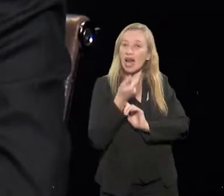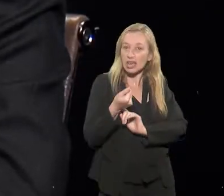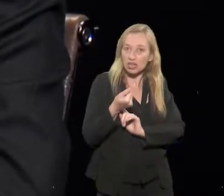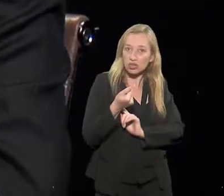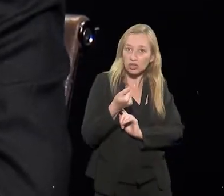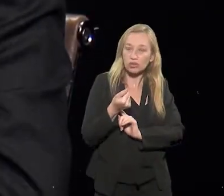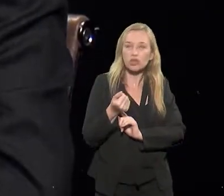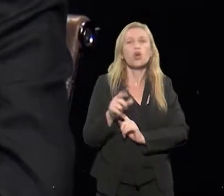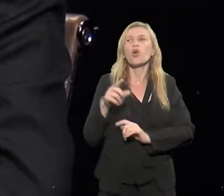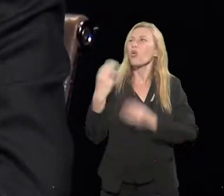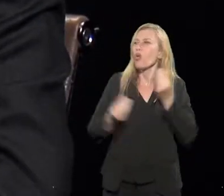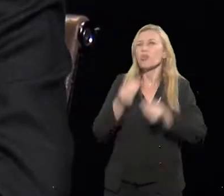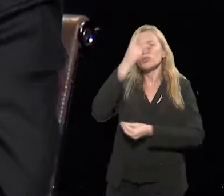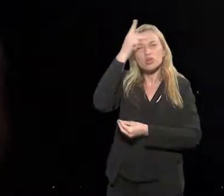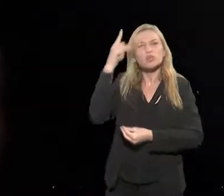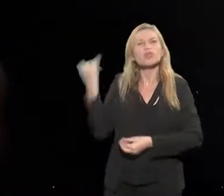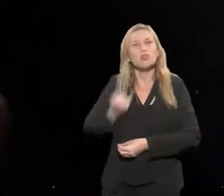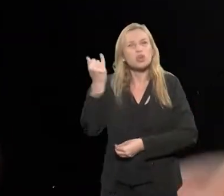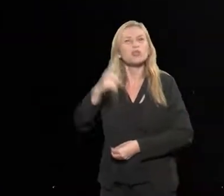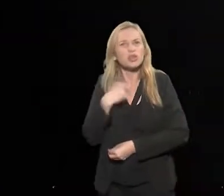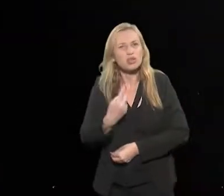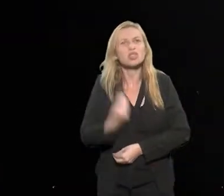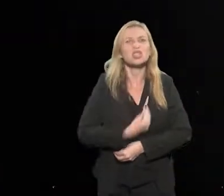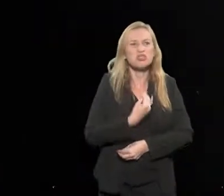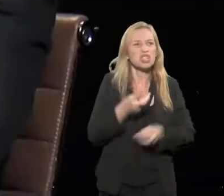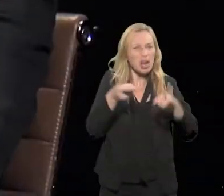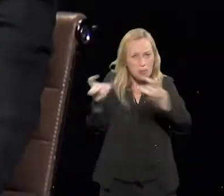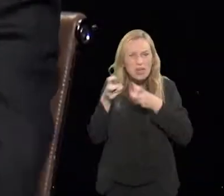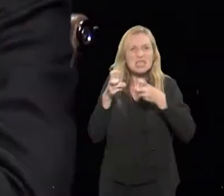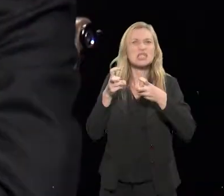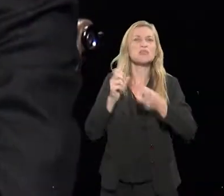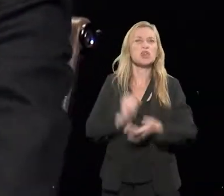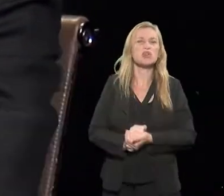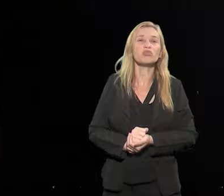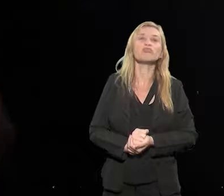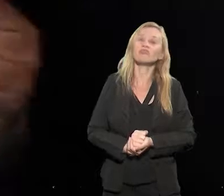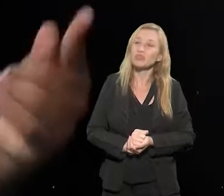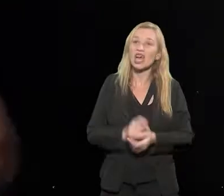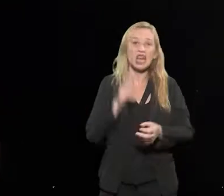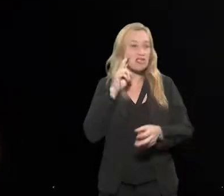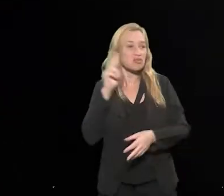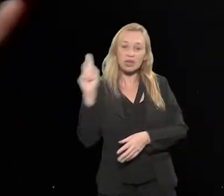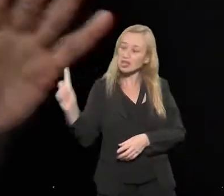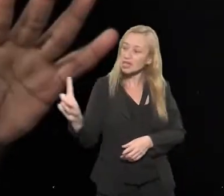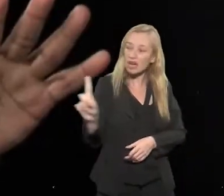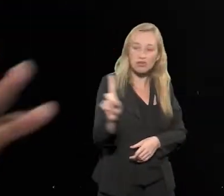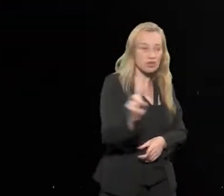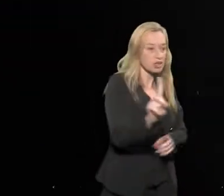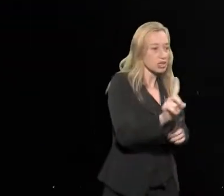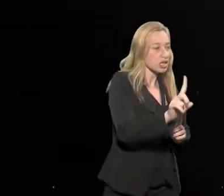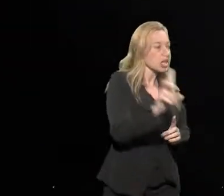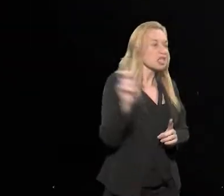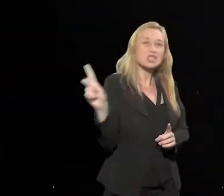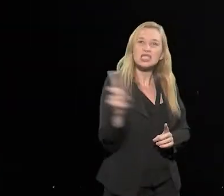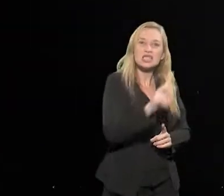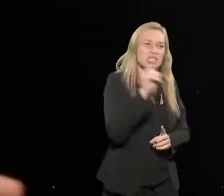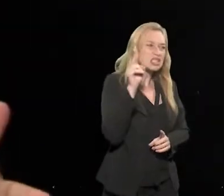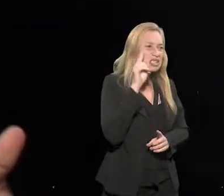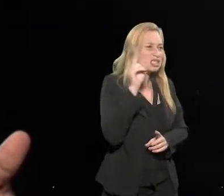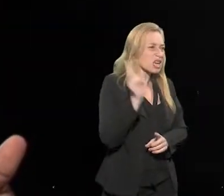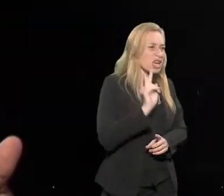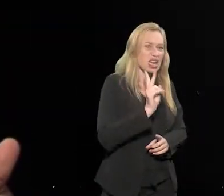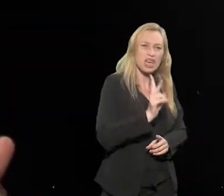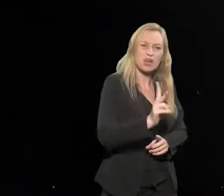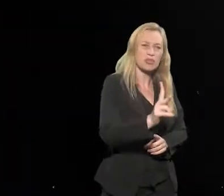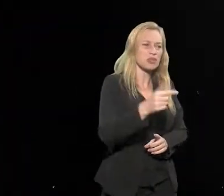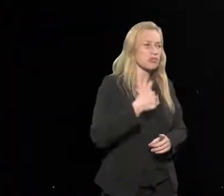são importantes na nossa vida. Ela no momento pescou, certo, né? Ela percebeu. Ela passava, me via lendo, nunca tinha falado comigo. E aí ela